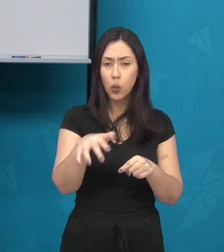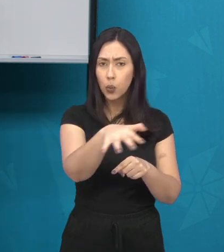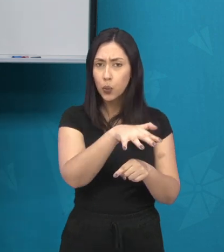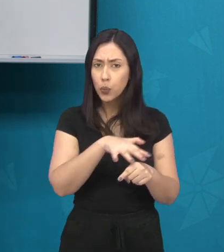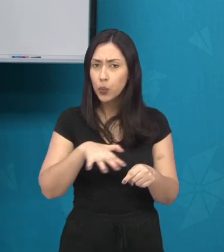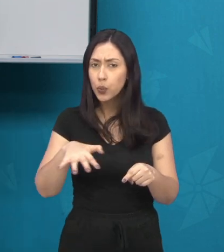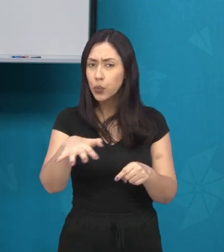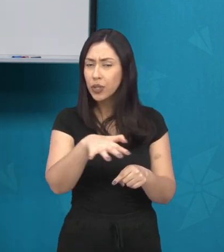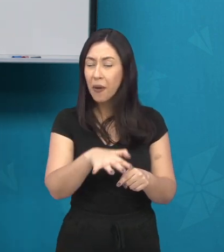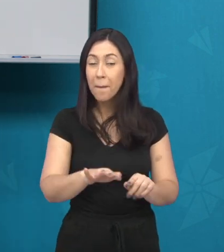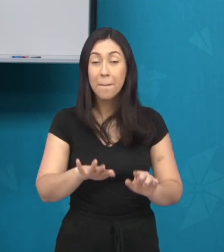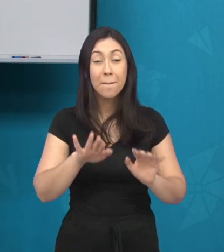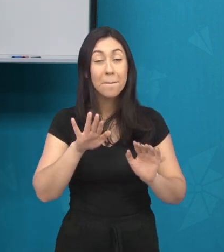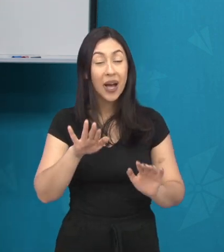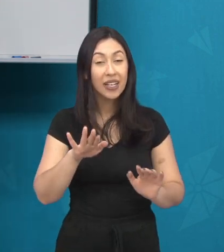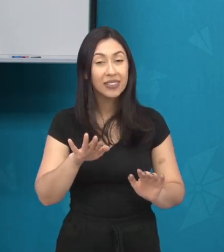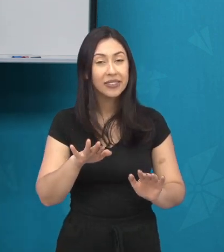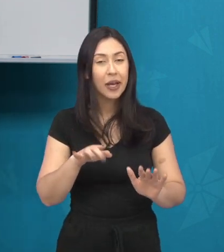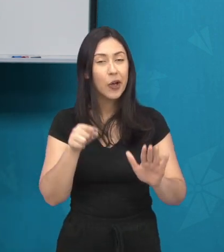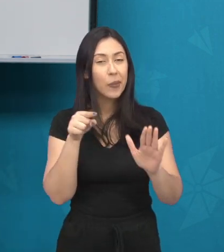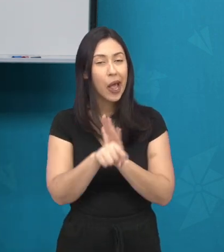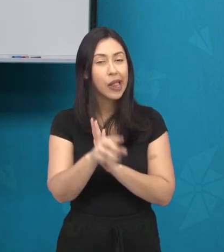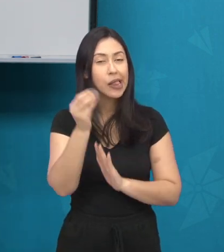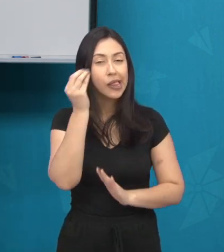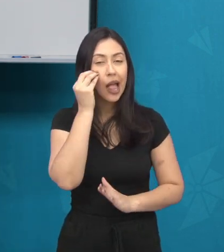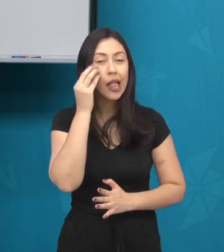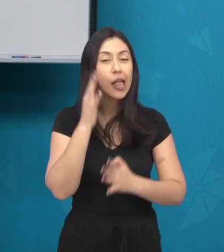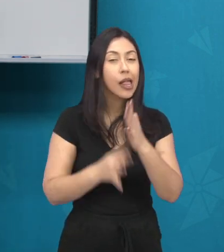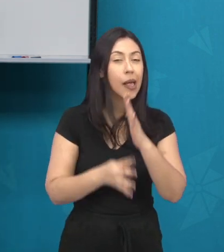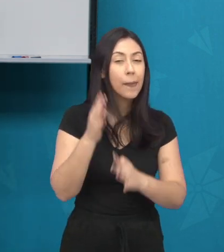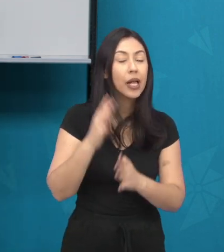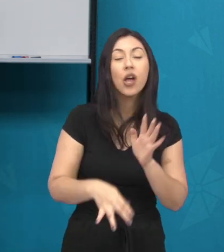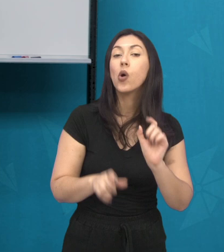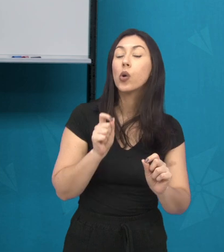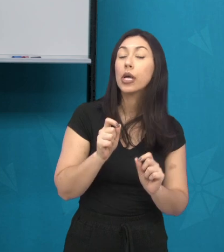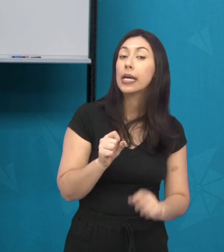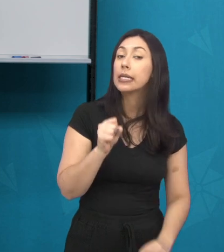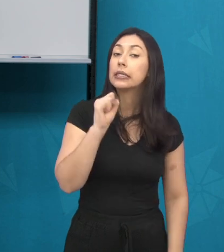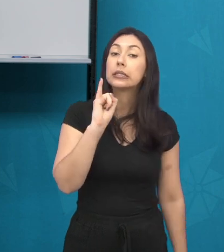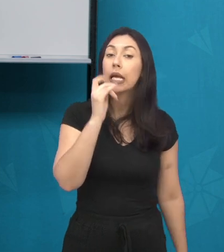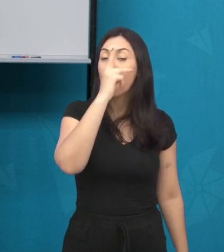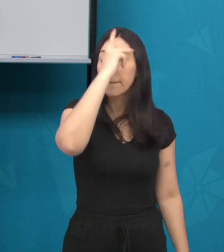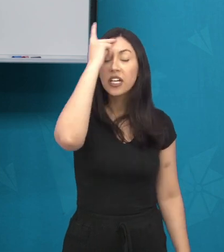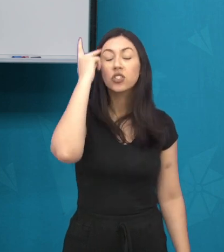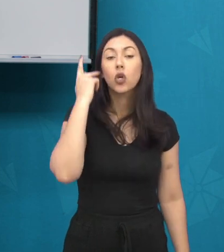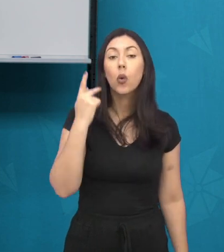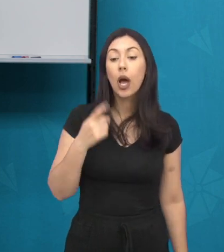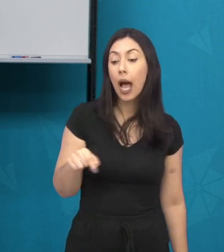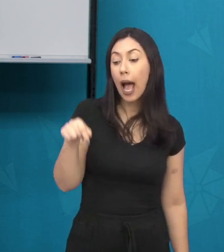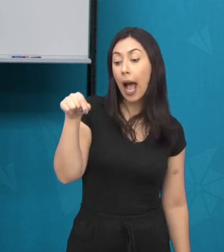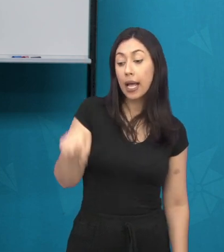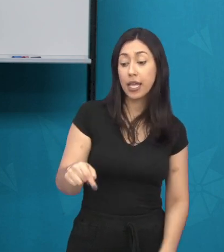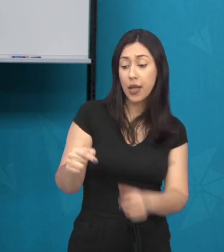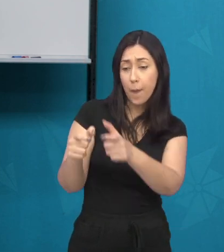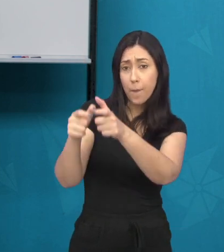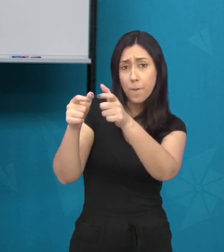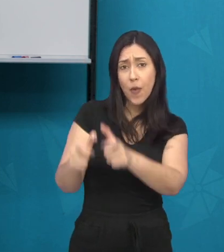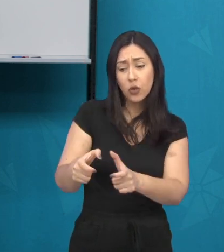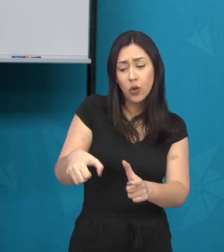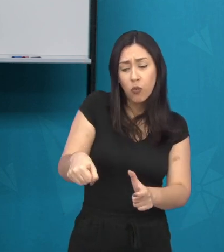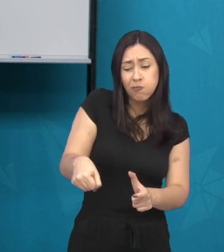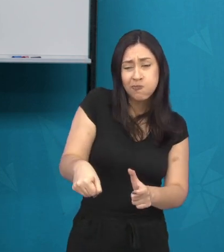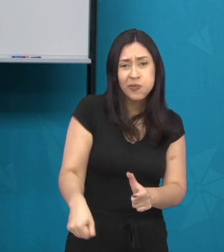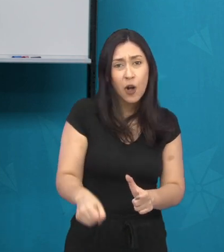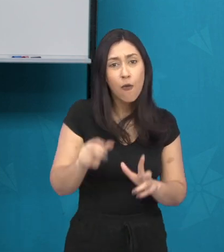plataforma a questão nos induz ao erro de que se a pessoa eh aumenta o peso